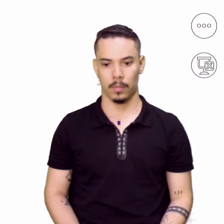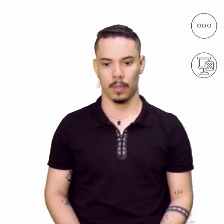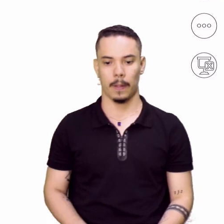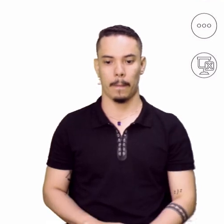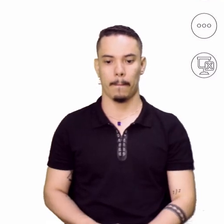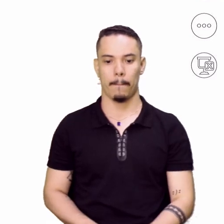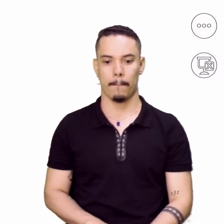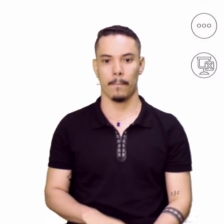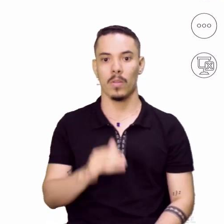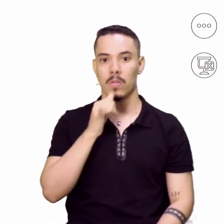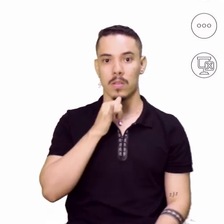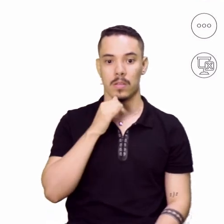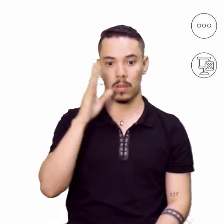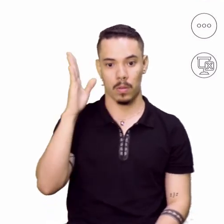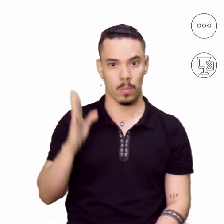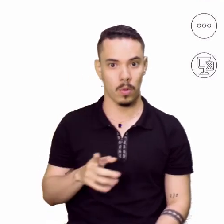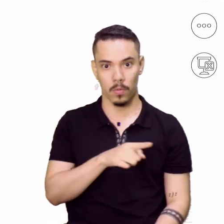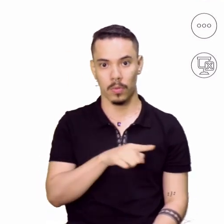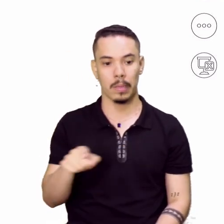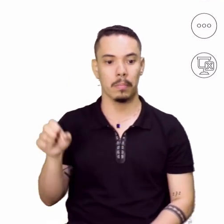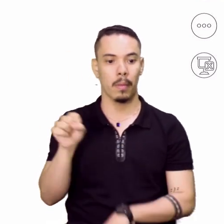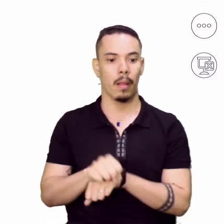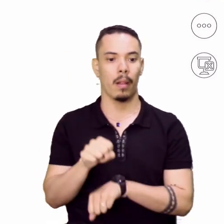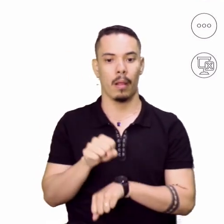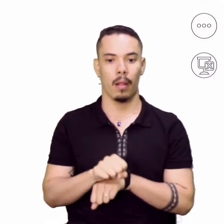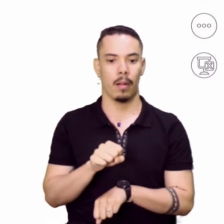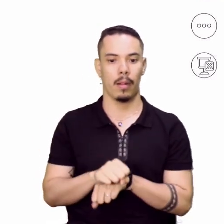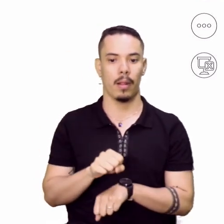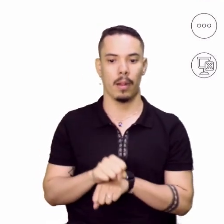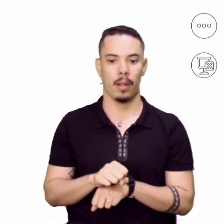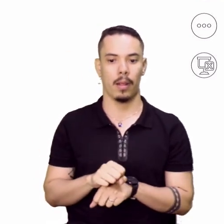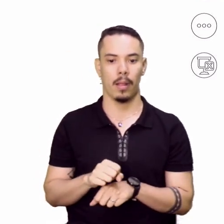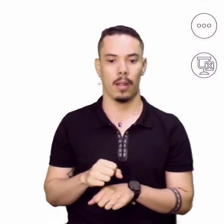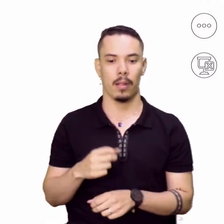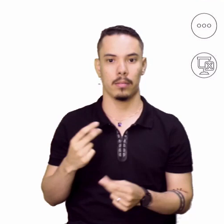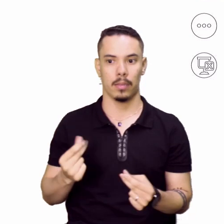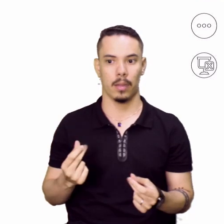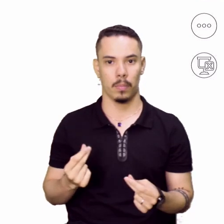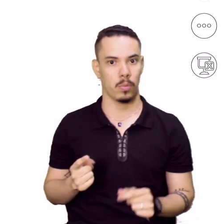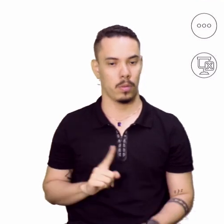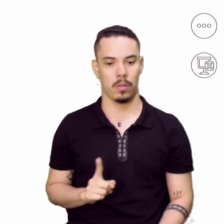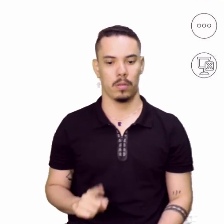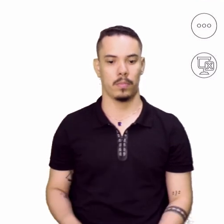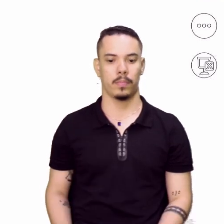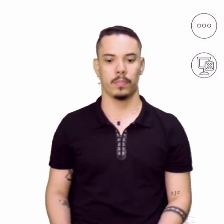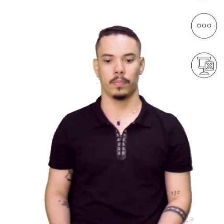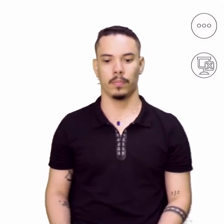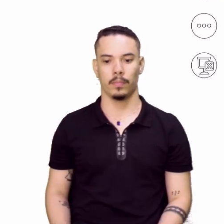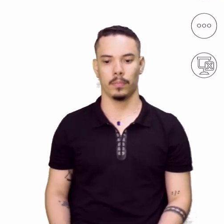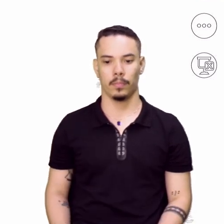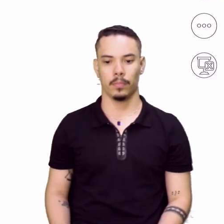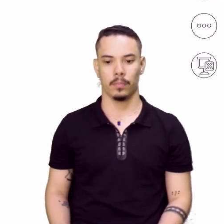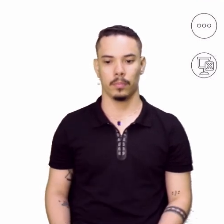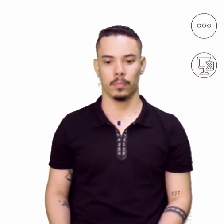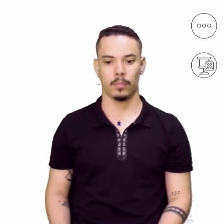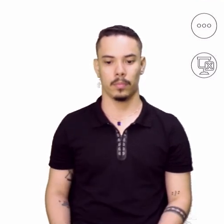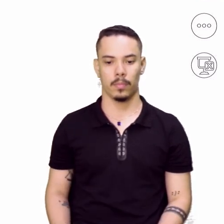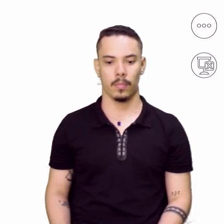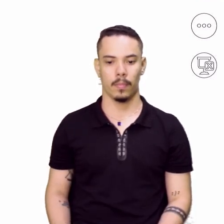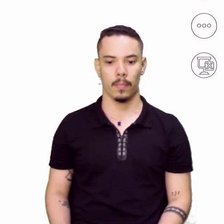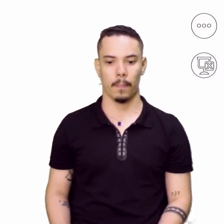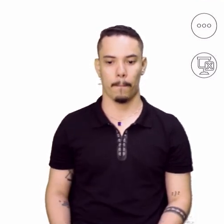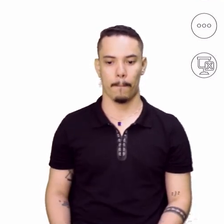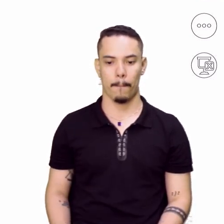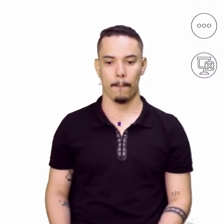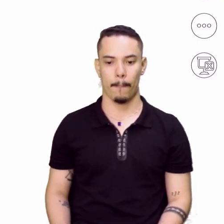the Line você não esperará na linha he Will not he Won